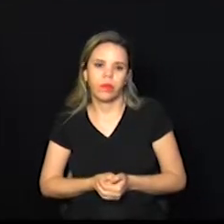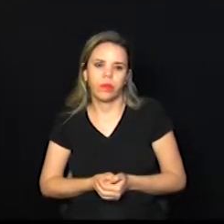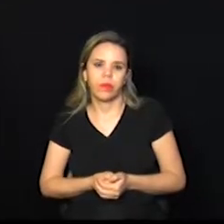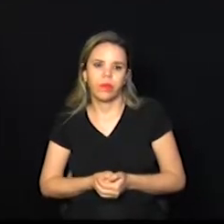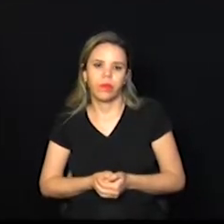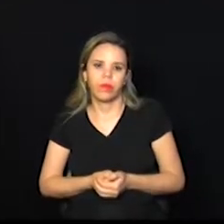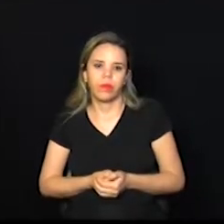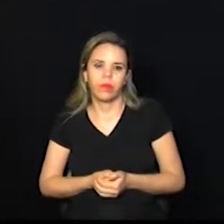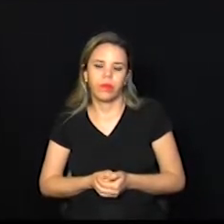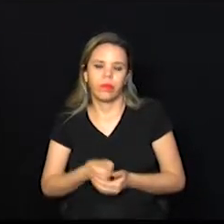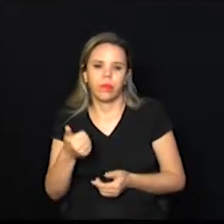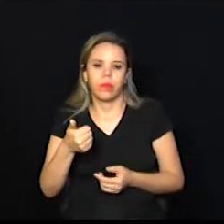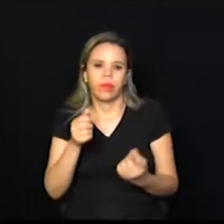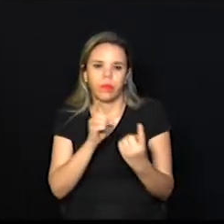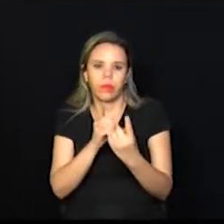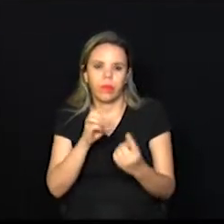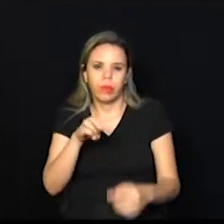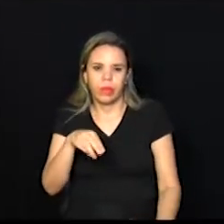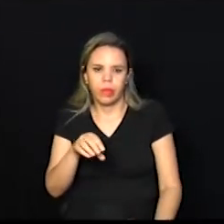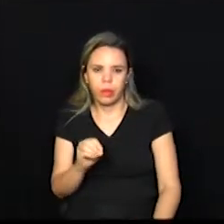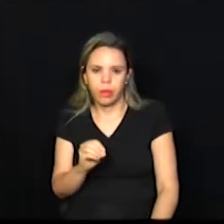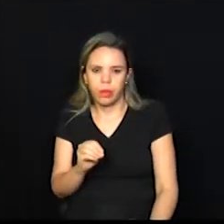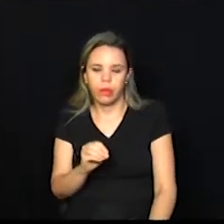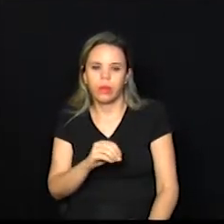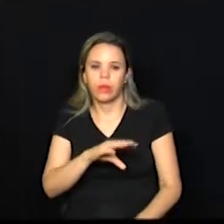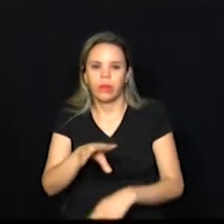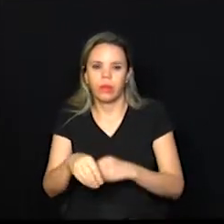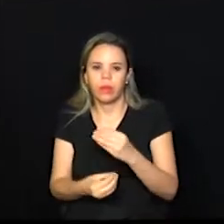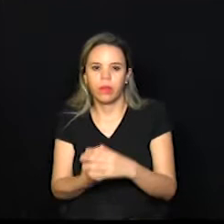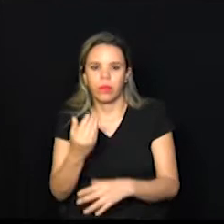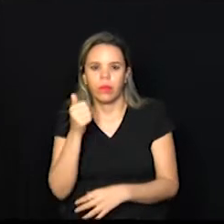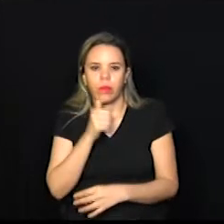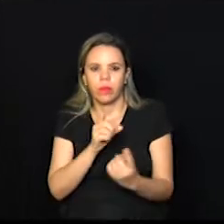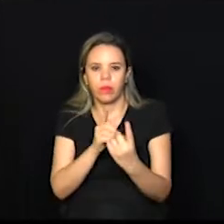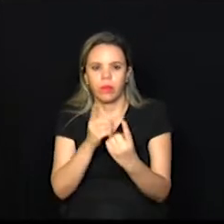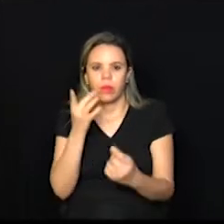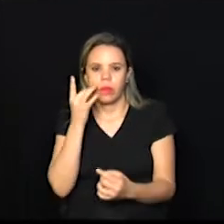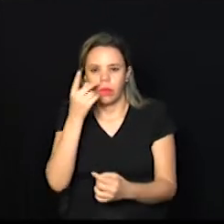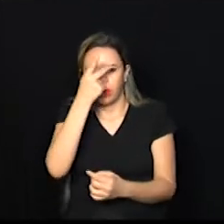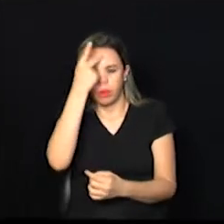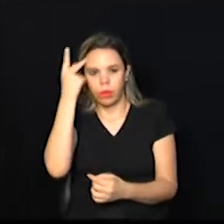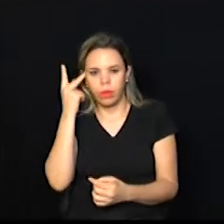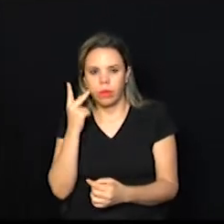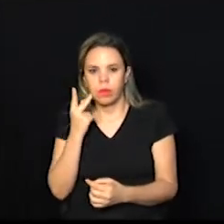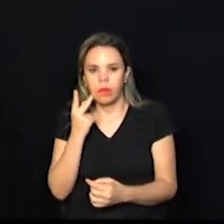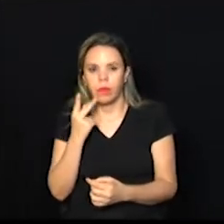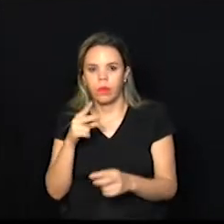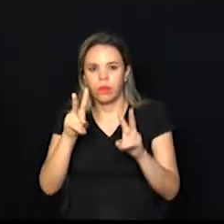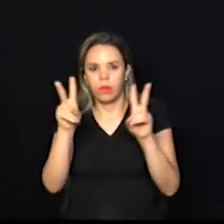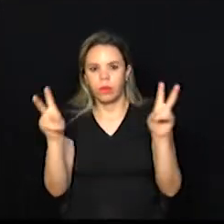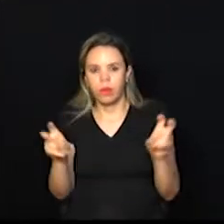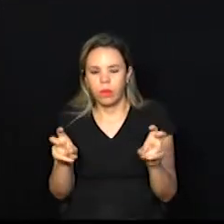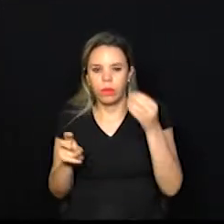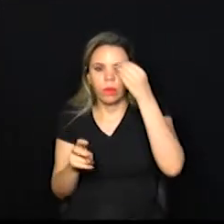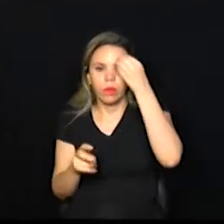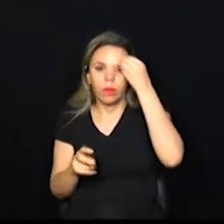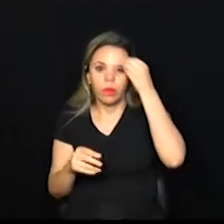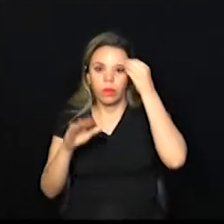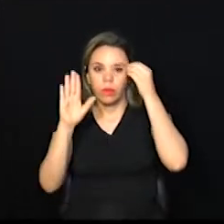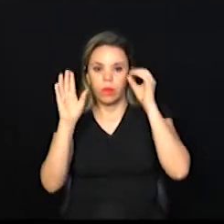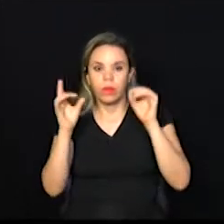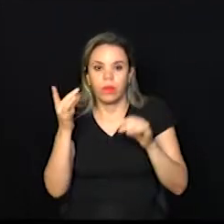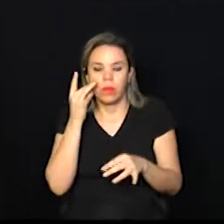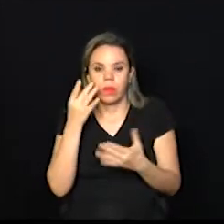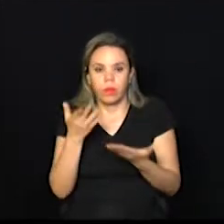O primeiro atendimento do SEAMO, ele acolhe a mulher, é o encontro pessoa a pessoa, usei essa terminologia até para ser um pouco mais